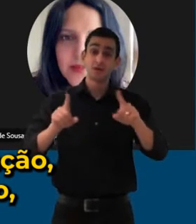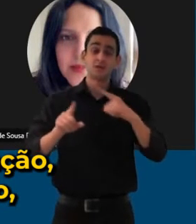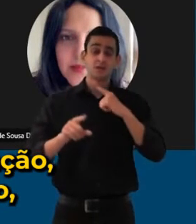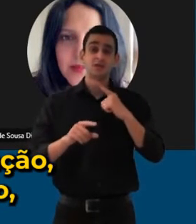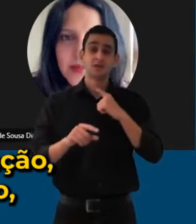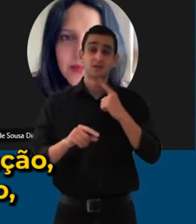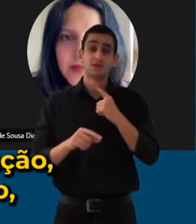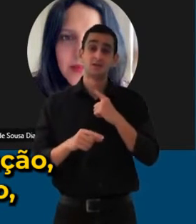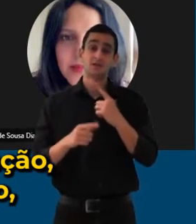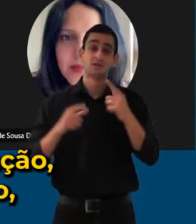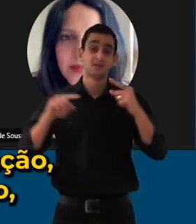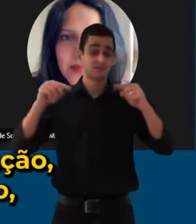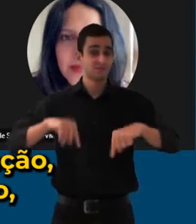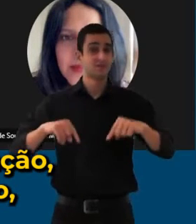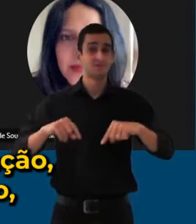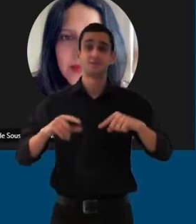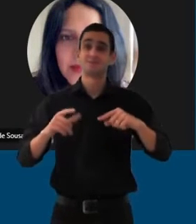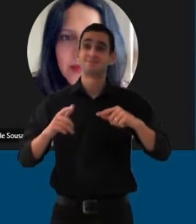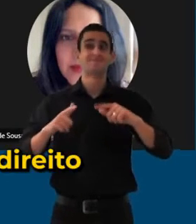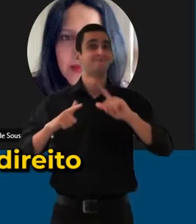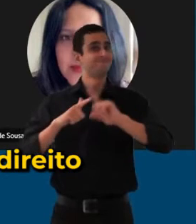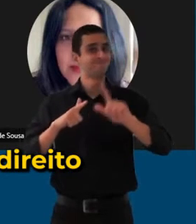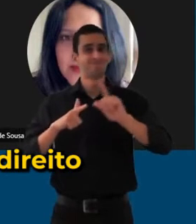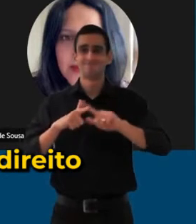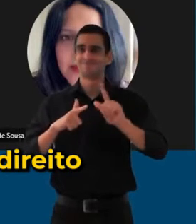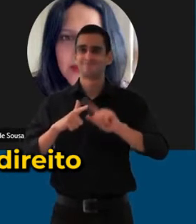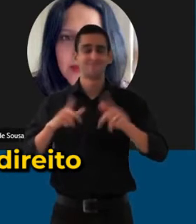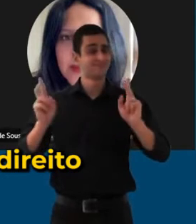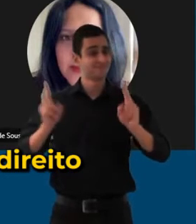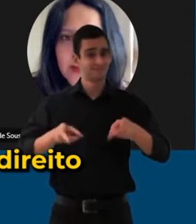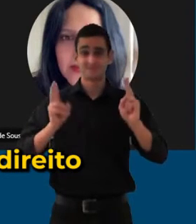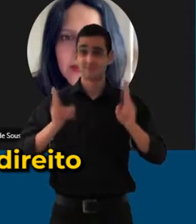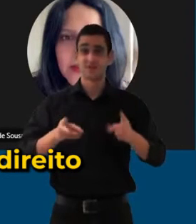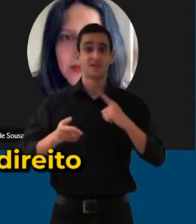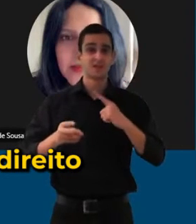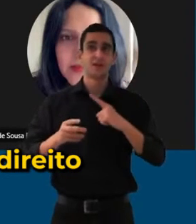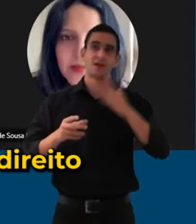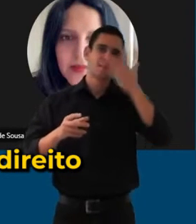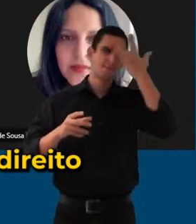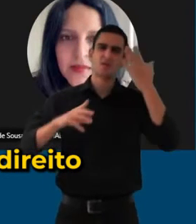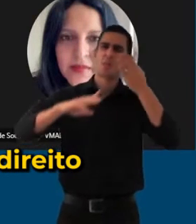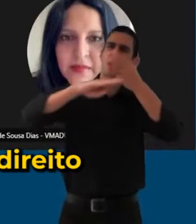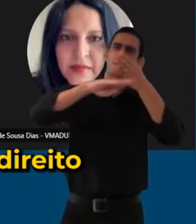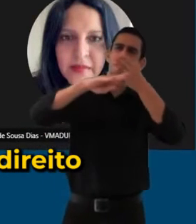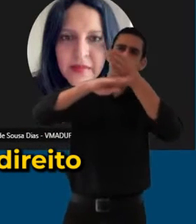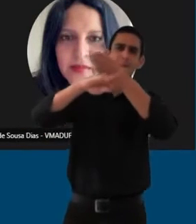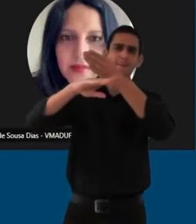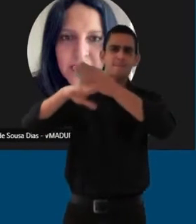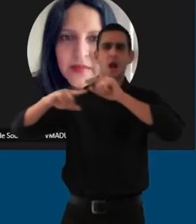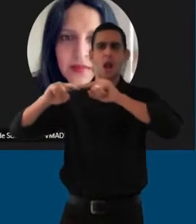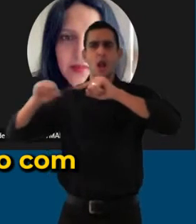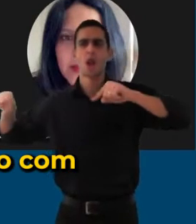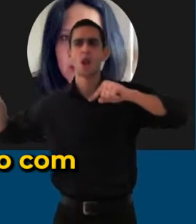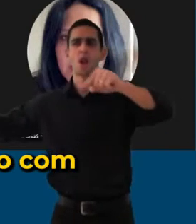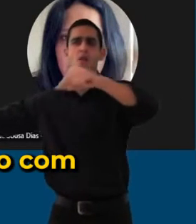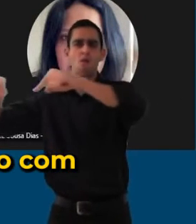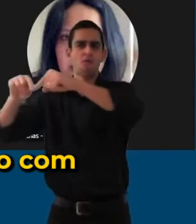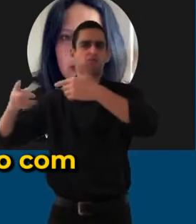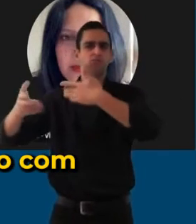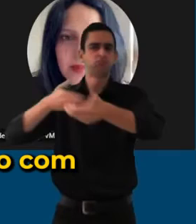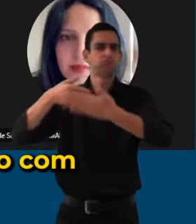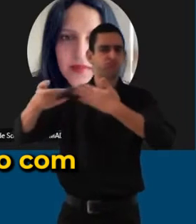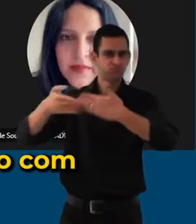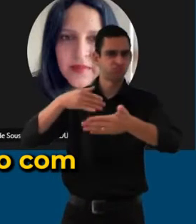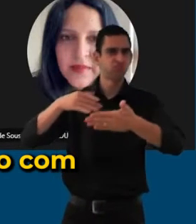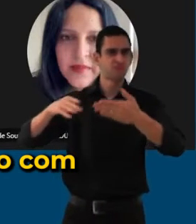federação que existe um verdadeiro caos fundiário, né, de que pessoas invadem a área aí à torta e à direita, e não só isso. Essas